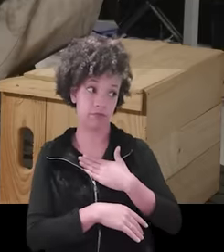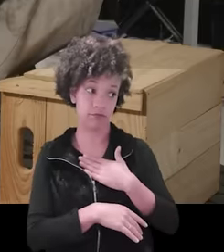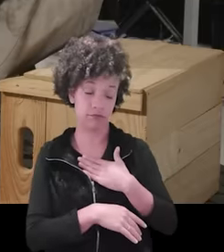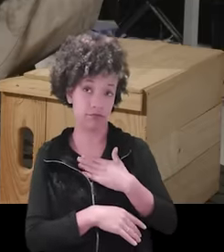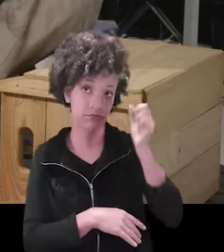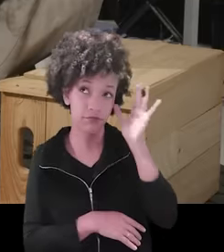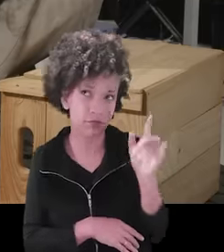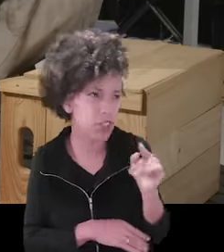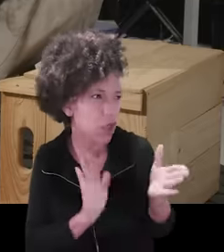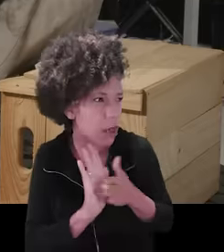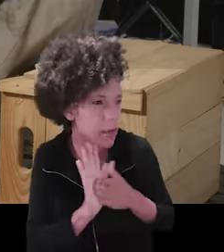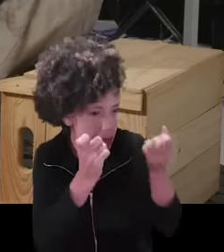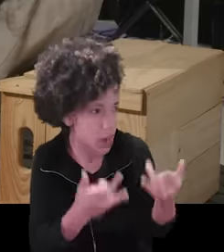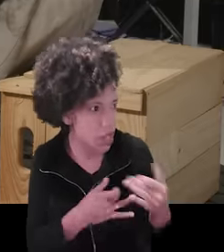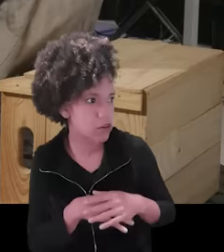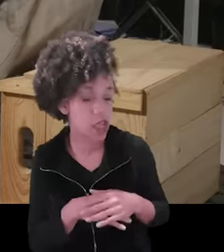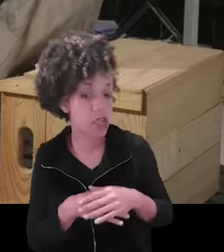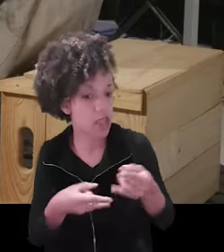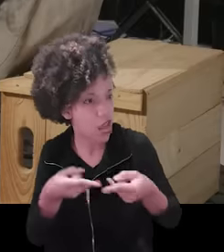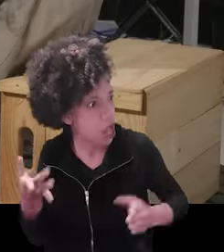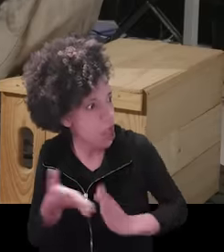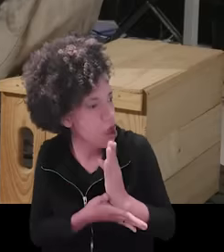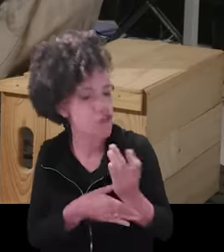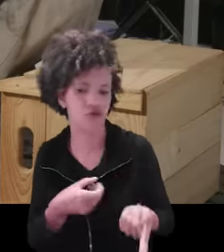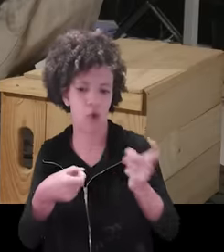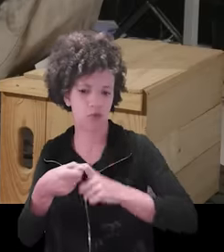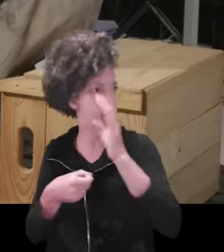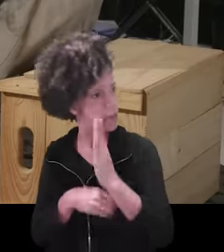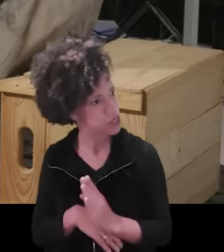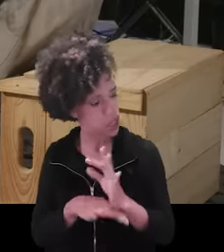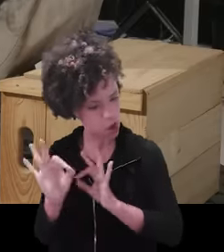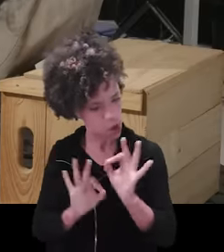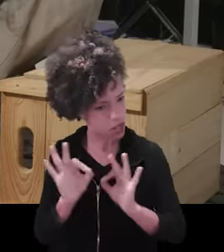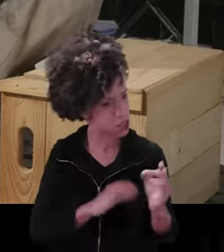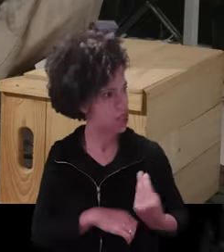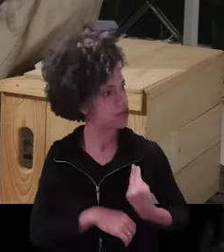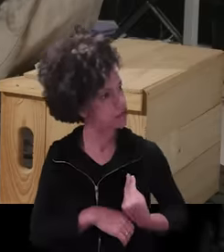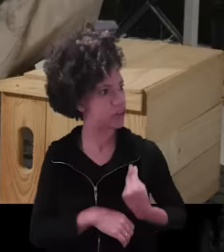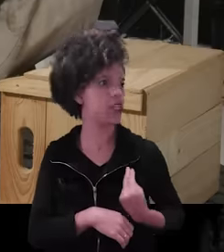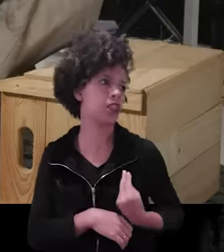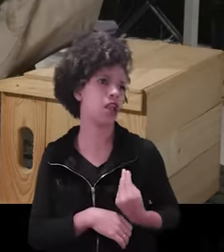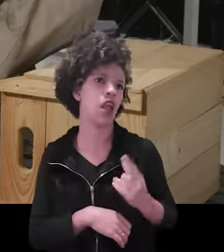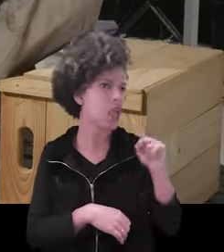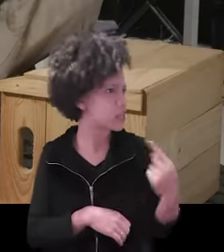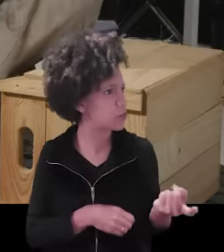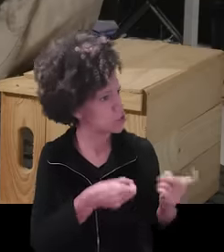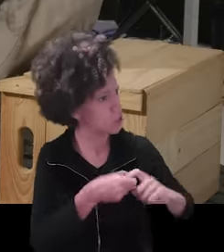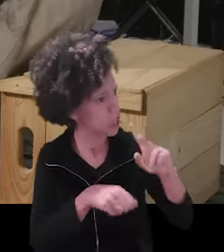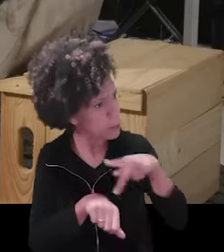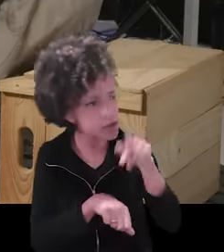a nossa ideia e o que ele tava falando aí é que a gente ia dar entrada íamos voltar para o Brasil organizar nossa vida